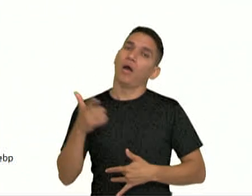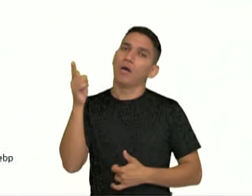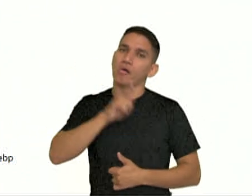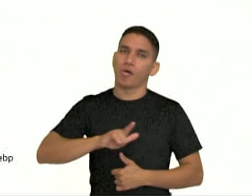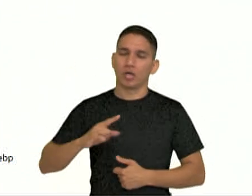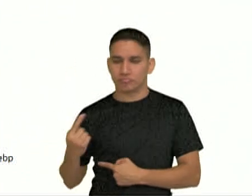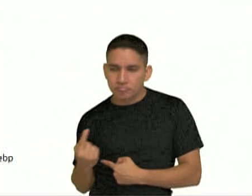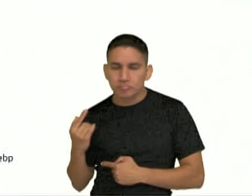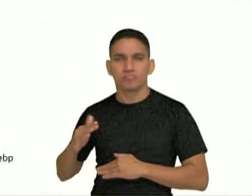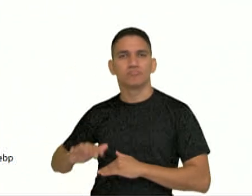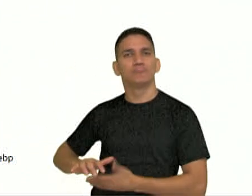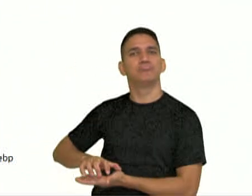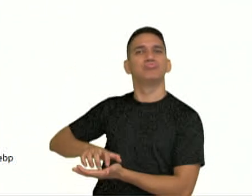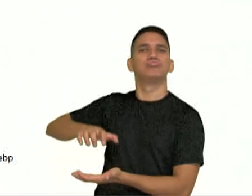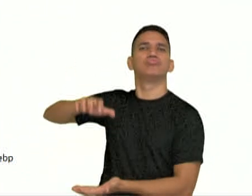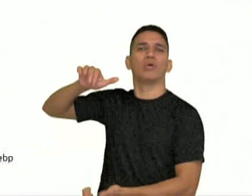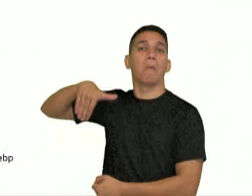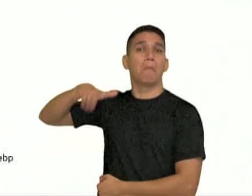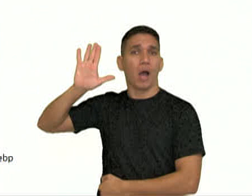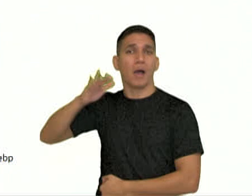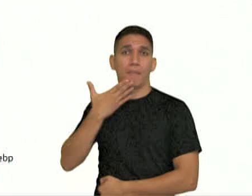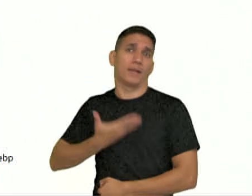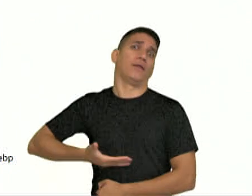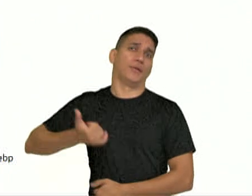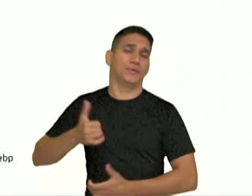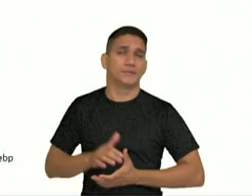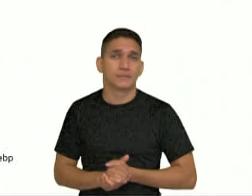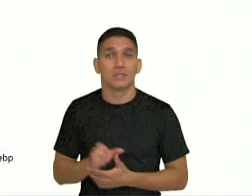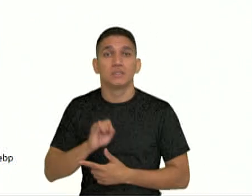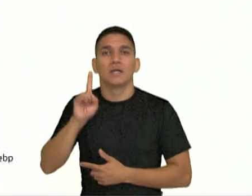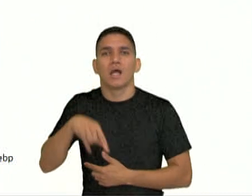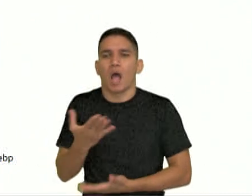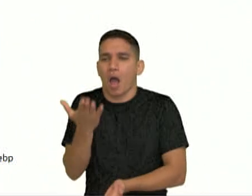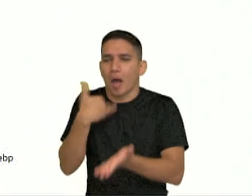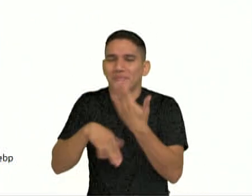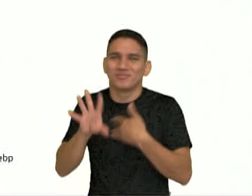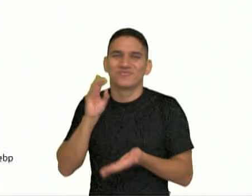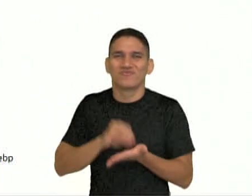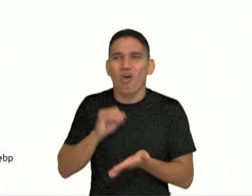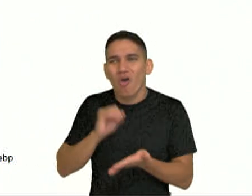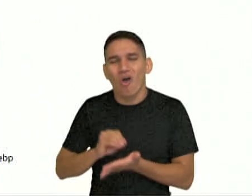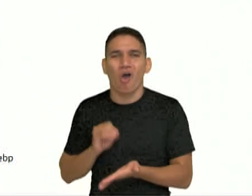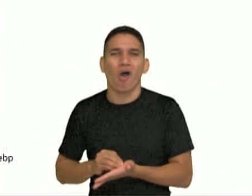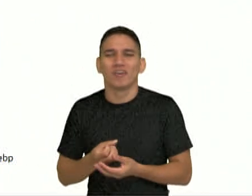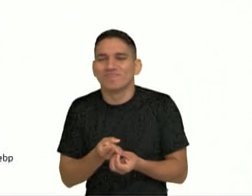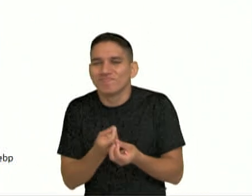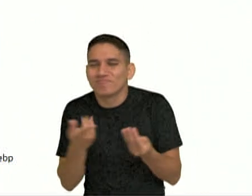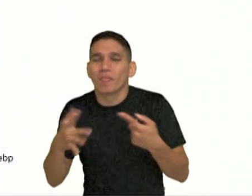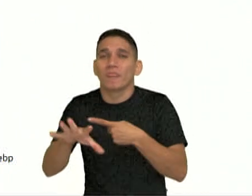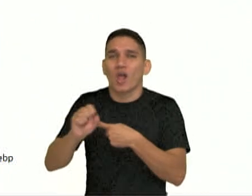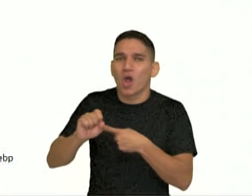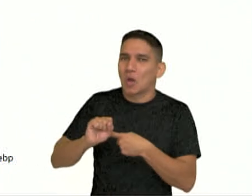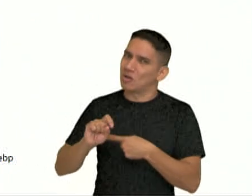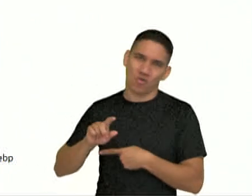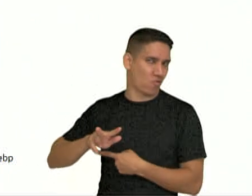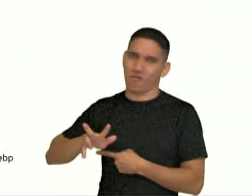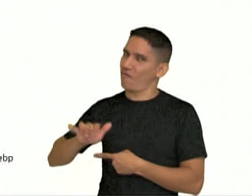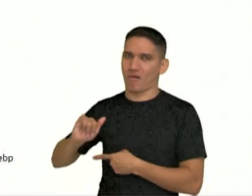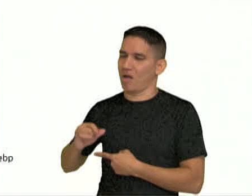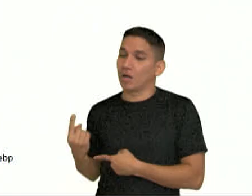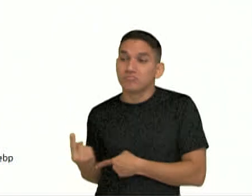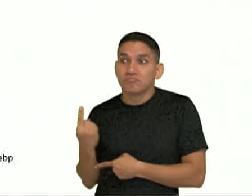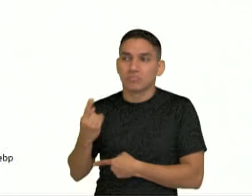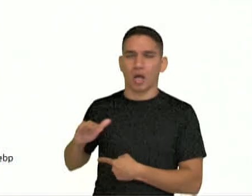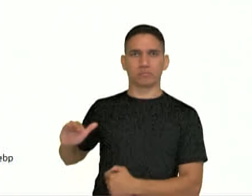tem chance de desenvolver melhor a altura dela. Se ela tem uma nutrição que falta muito nutrientes, ela não vai crescer todo o potencial que ela